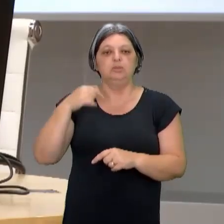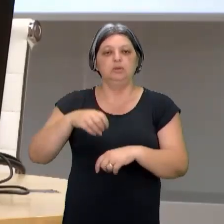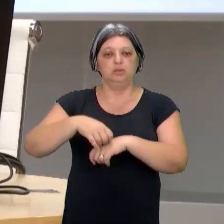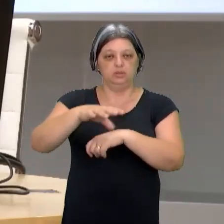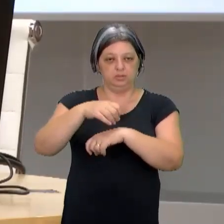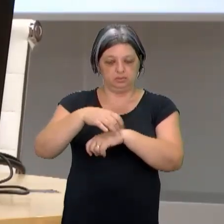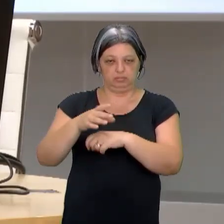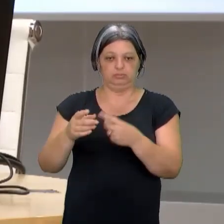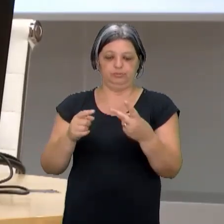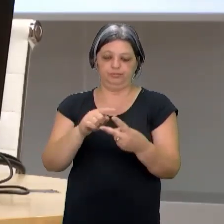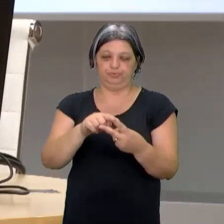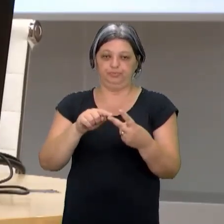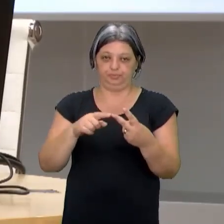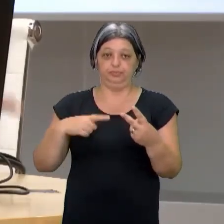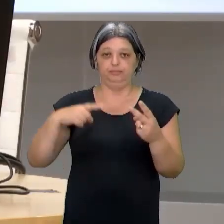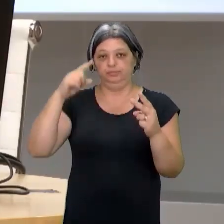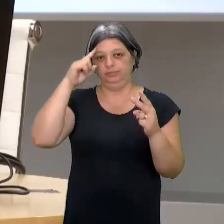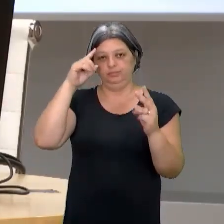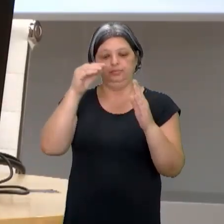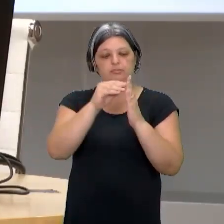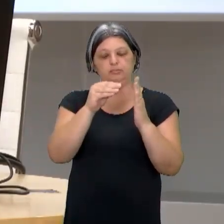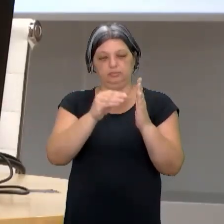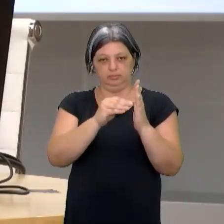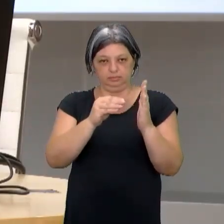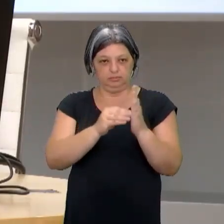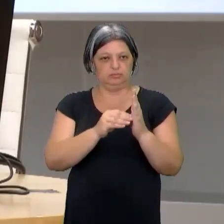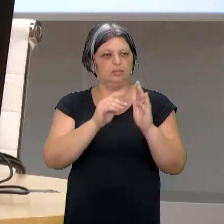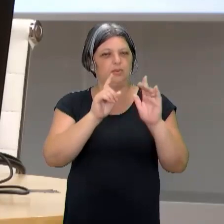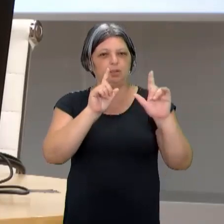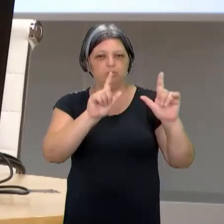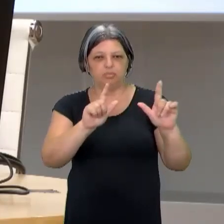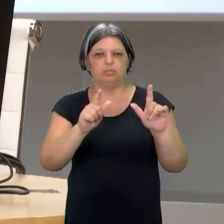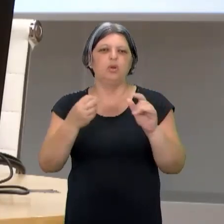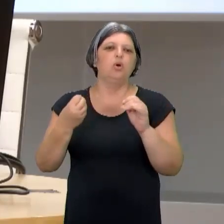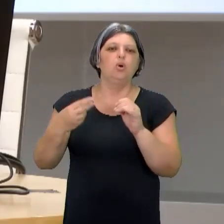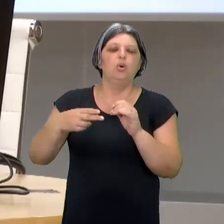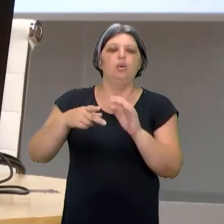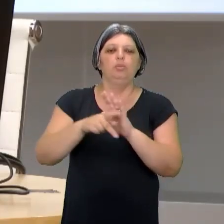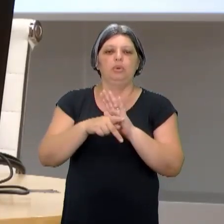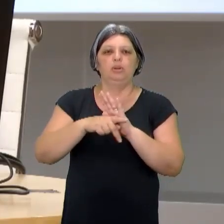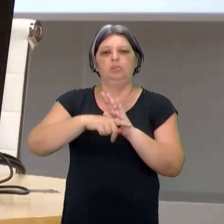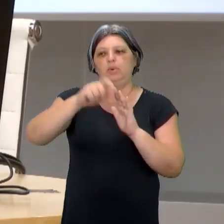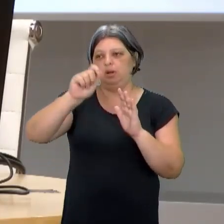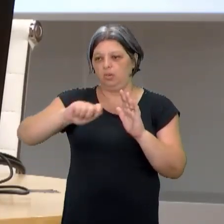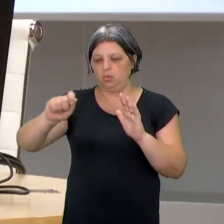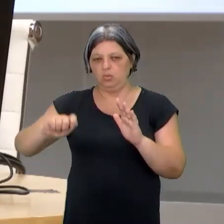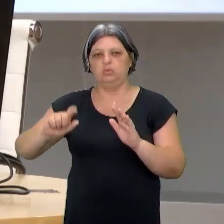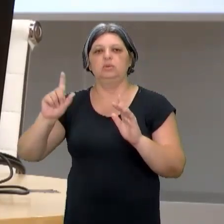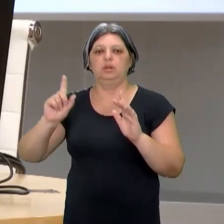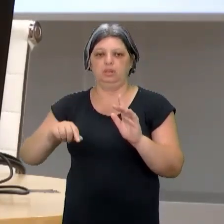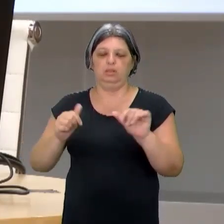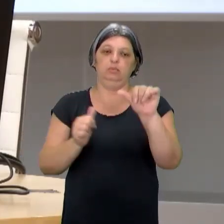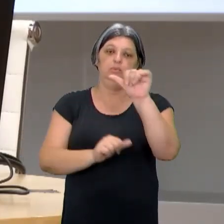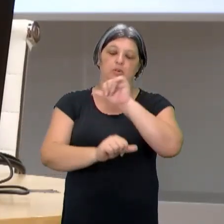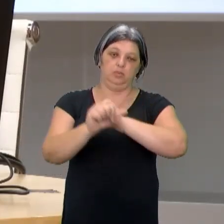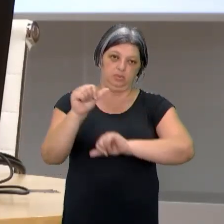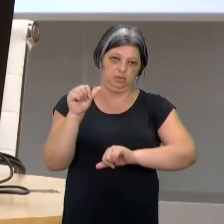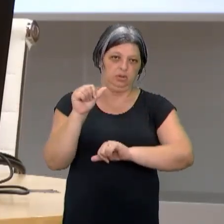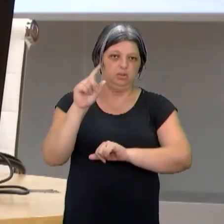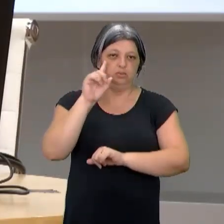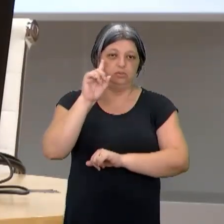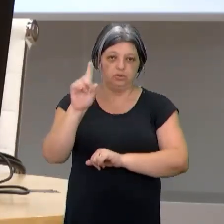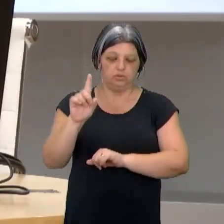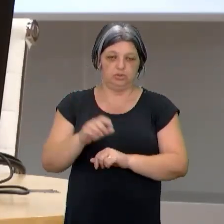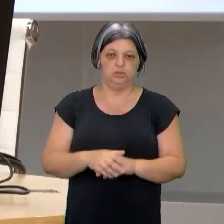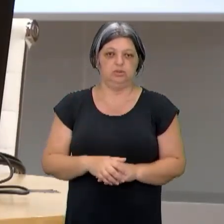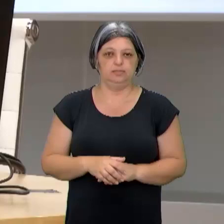tenham uma agenda fixa, seja numa parede, né? Usar aquela tinta de lousa, enfim, que dá para ir mudando aí as datas e tudo mais. E que